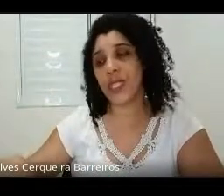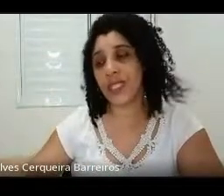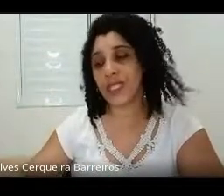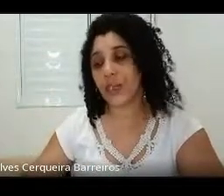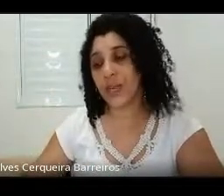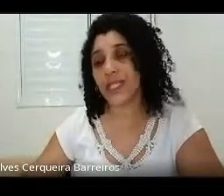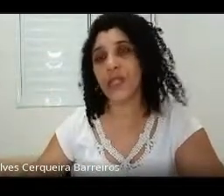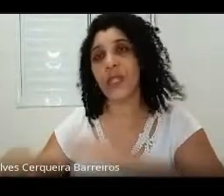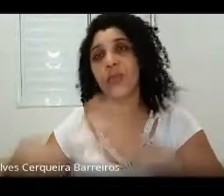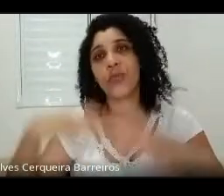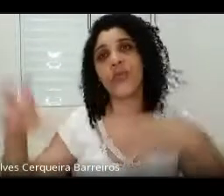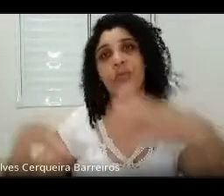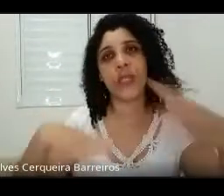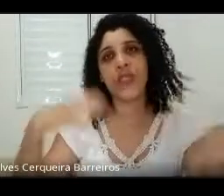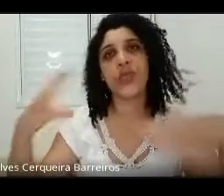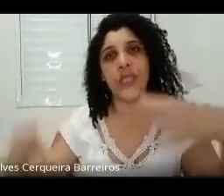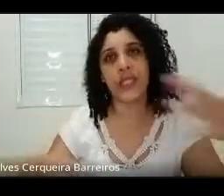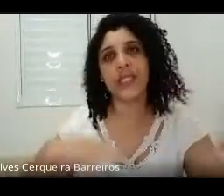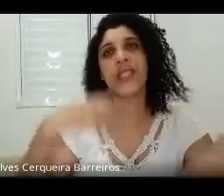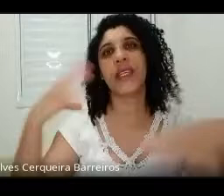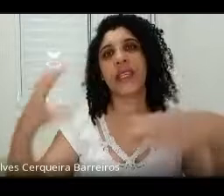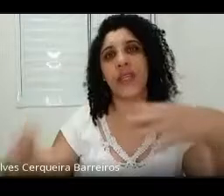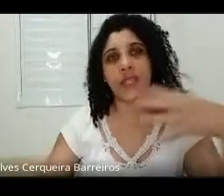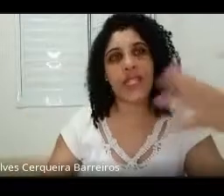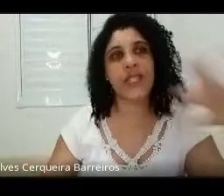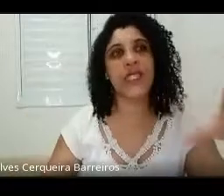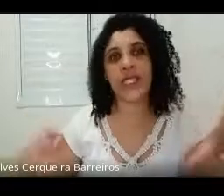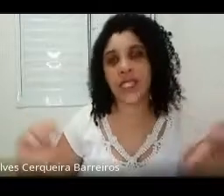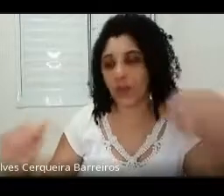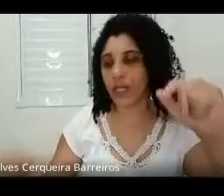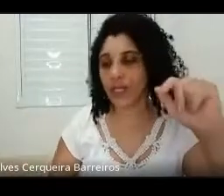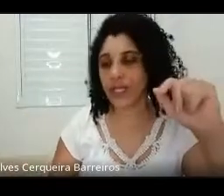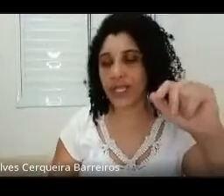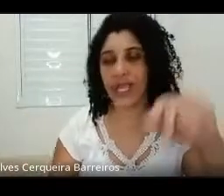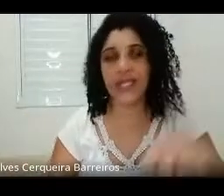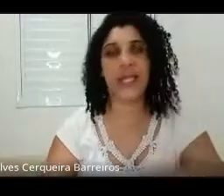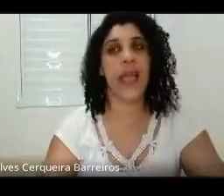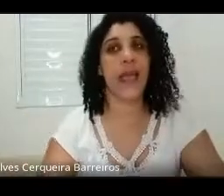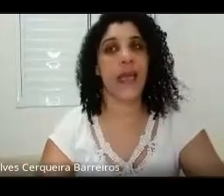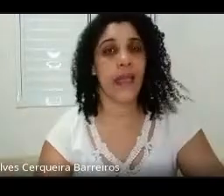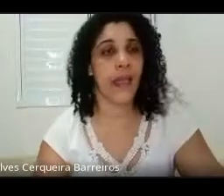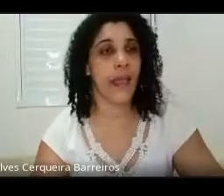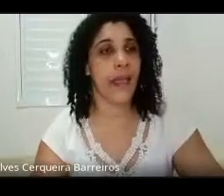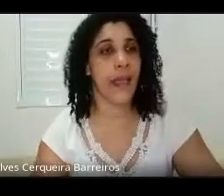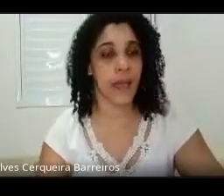crianças surdas aqui do Brasil. Então, houve muita mistura, né, da língua de sinais francesa com a língua de sinais